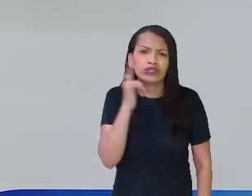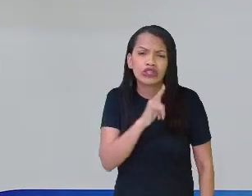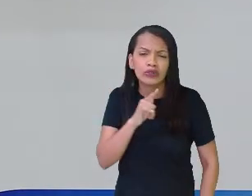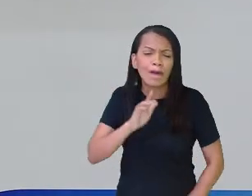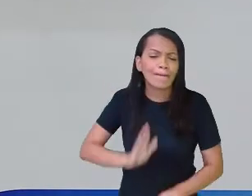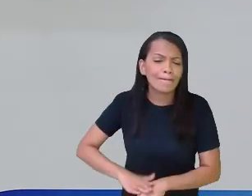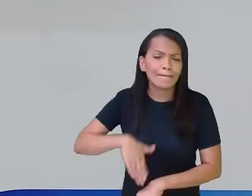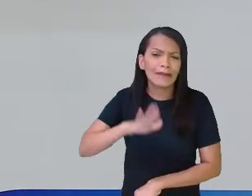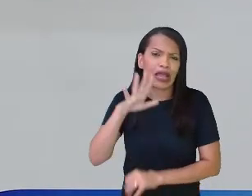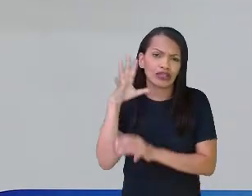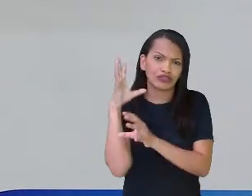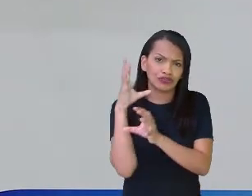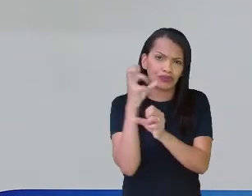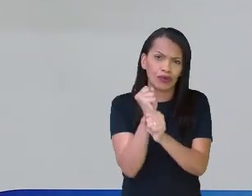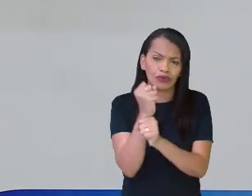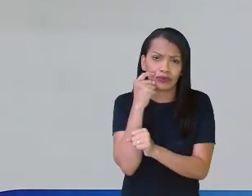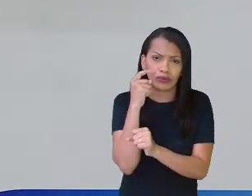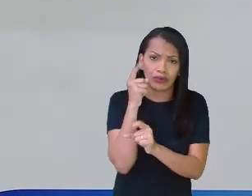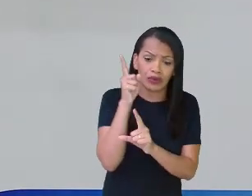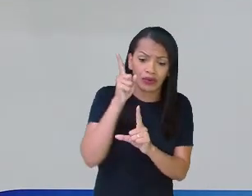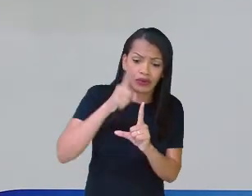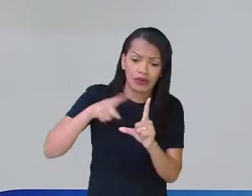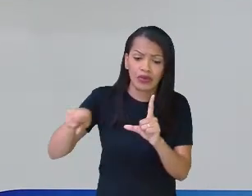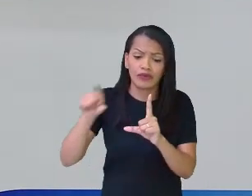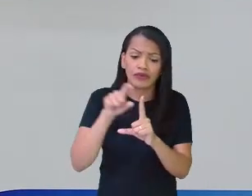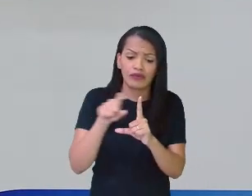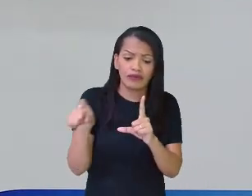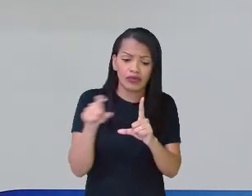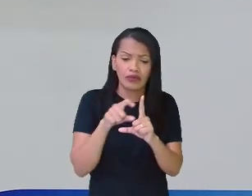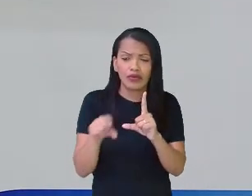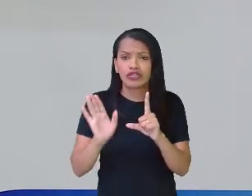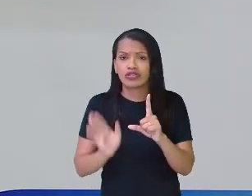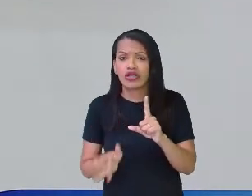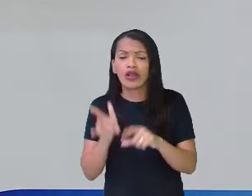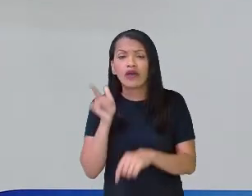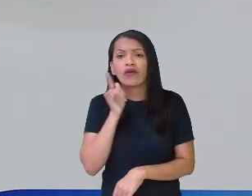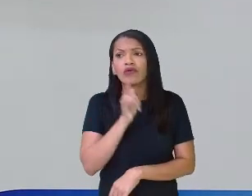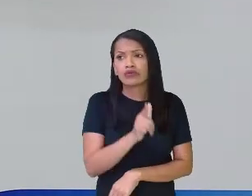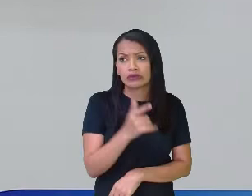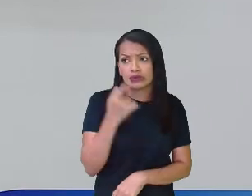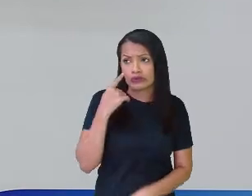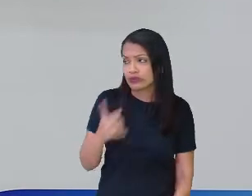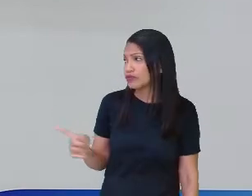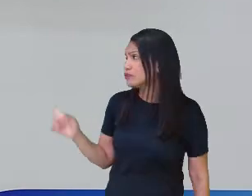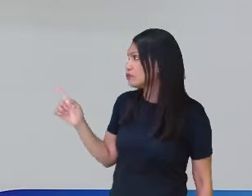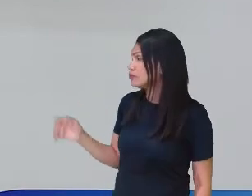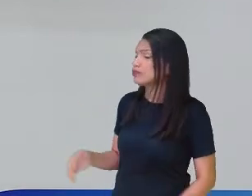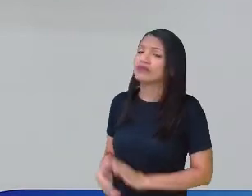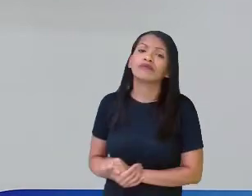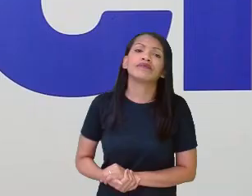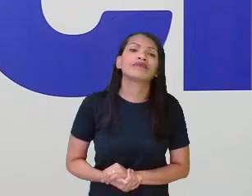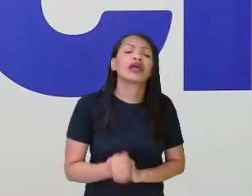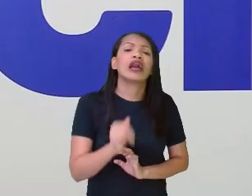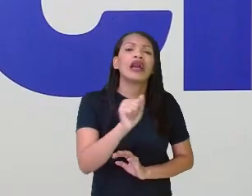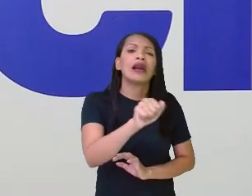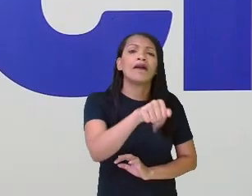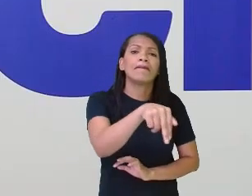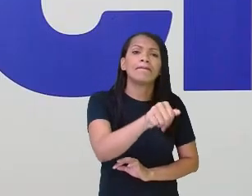E aqui, com esse gráfico prontinho, eu já consigo. E aí, professora? A Amanda respondeu que foi a Ana.